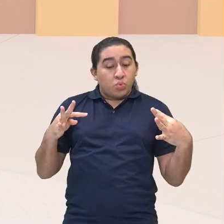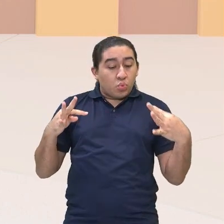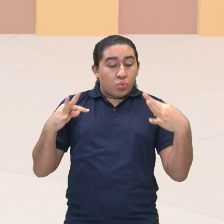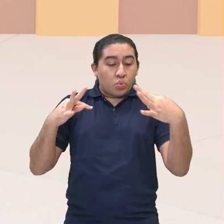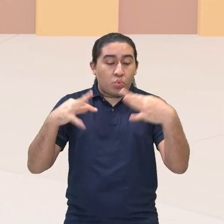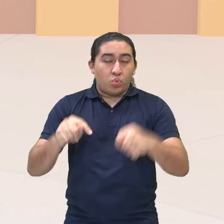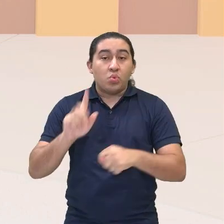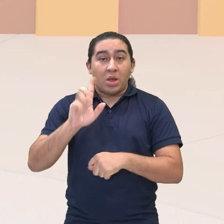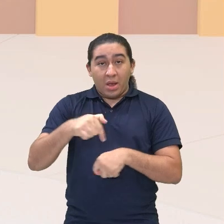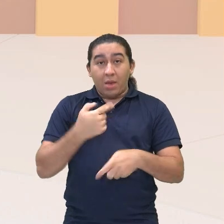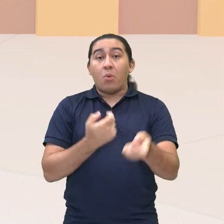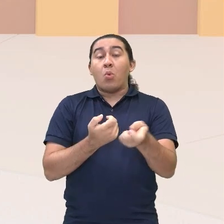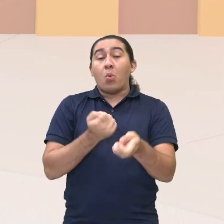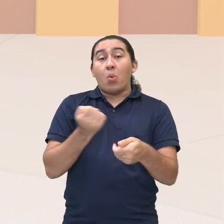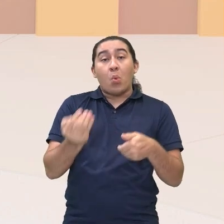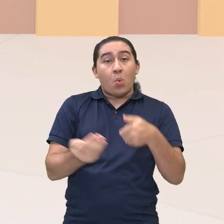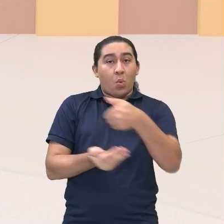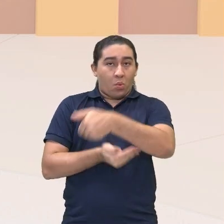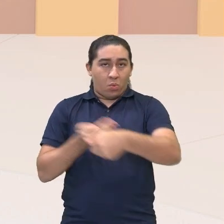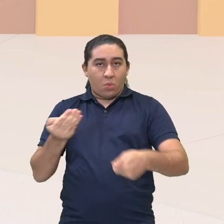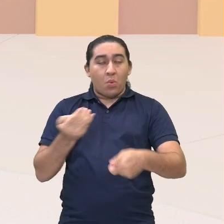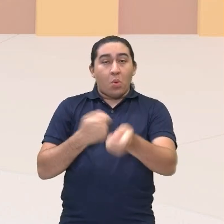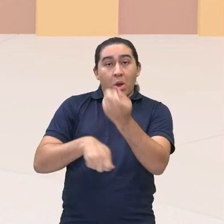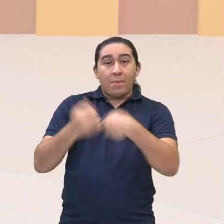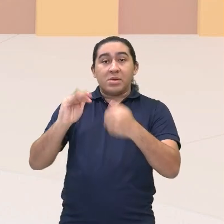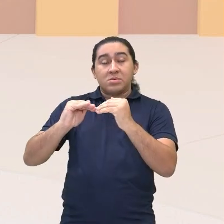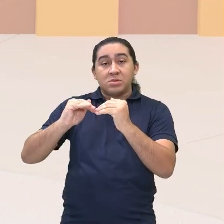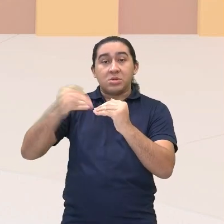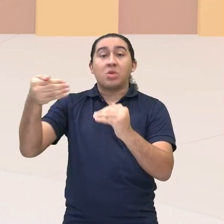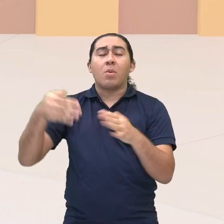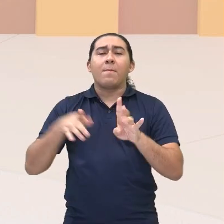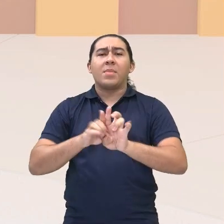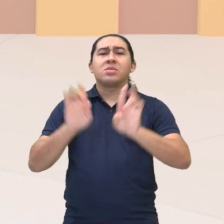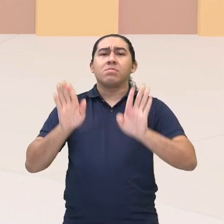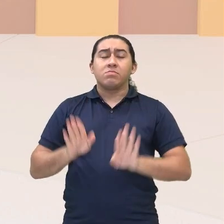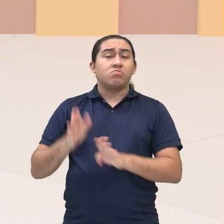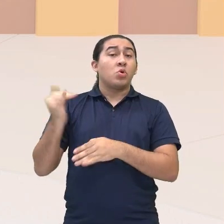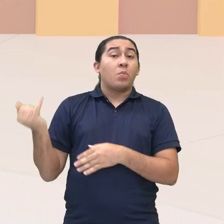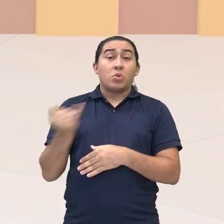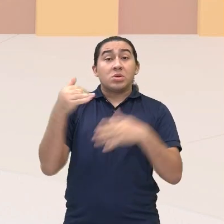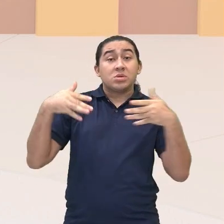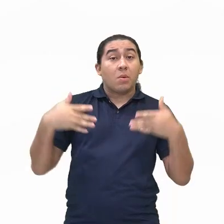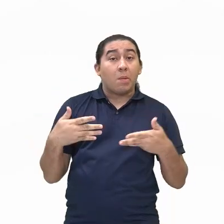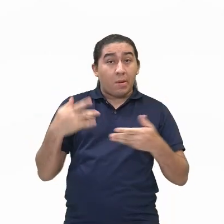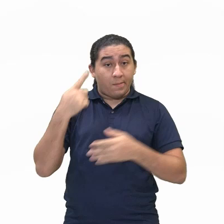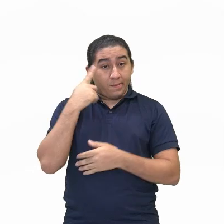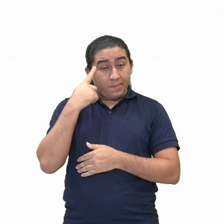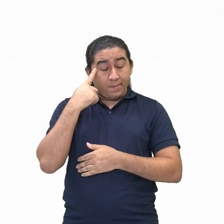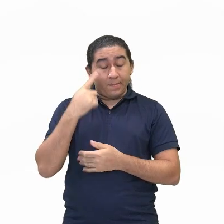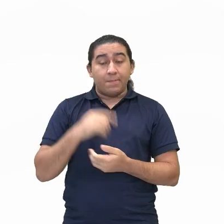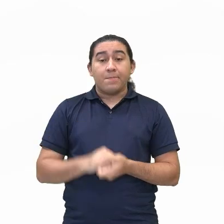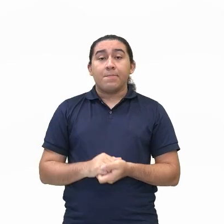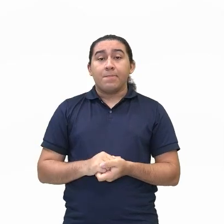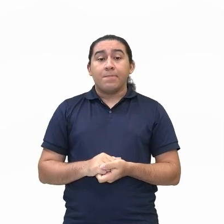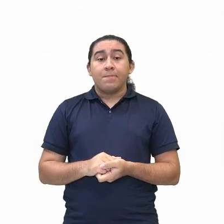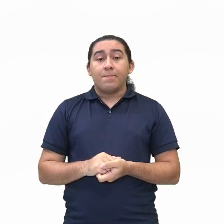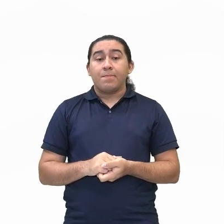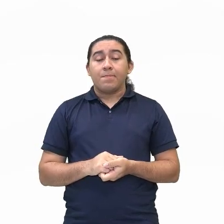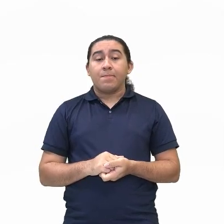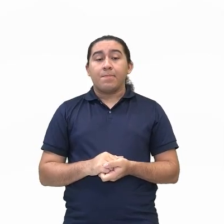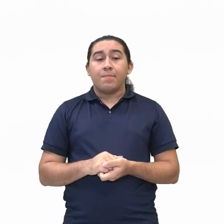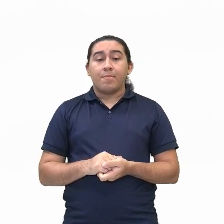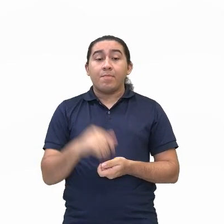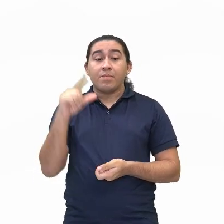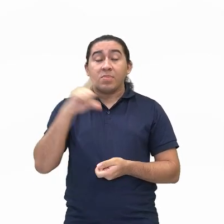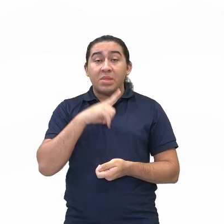esse comércio exterior. E qual vai ser a importância, gente, do comércio exterior? Vamos ter o